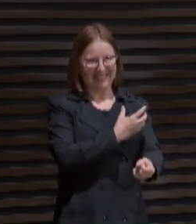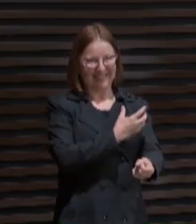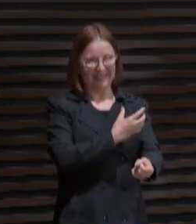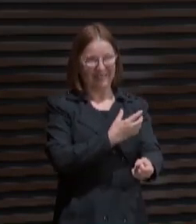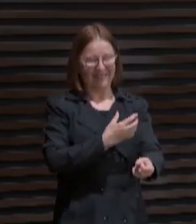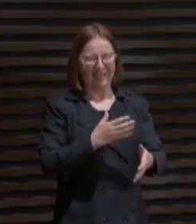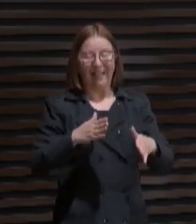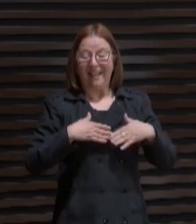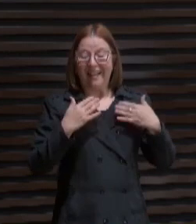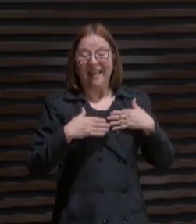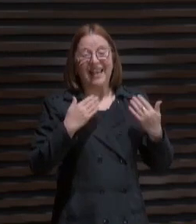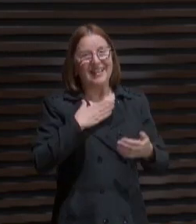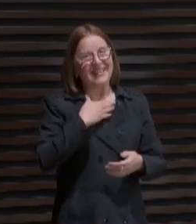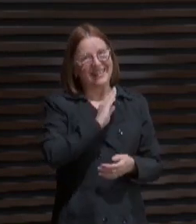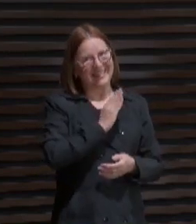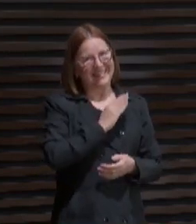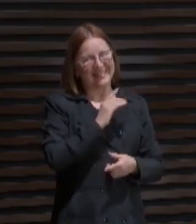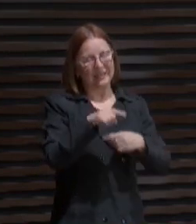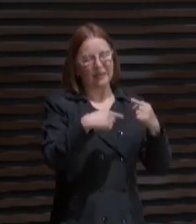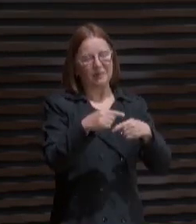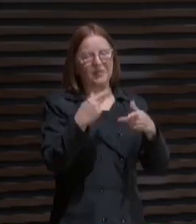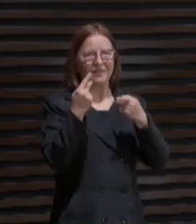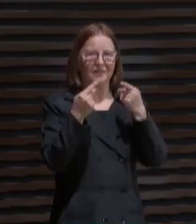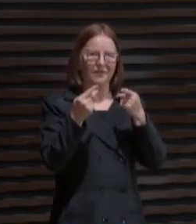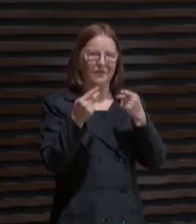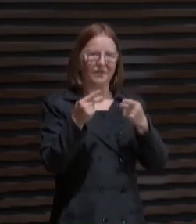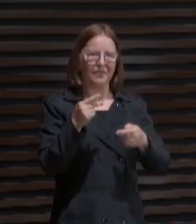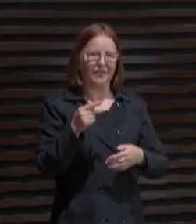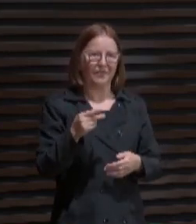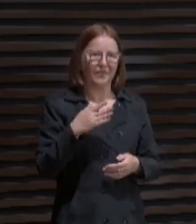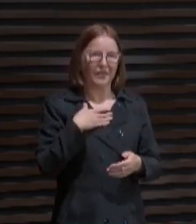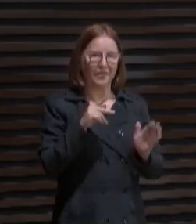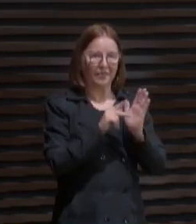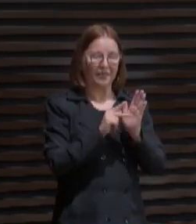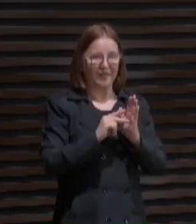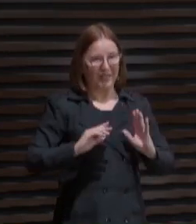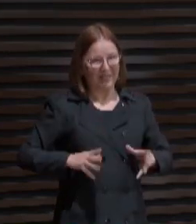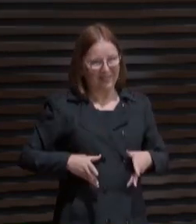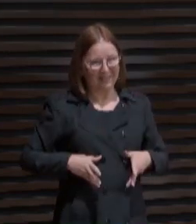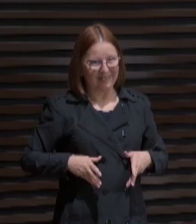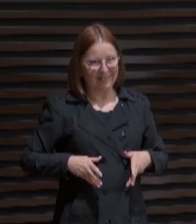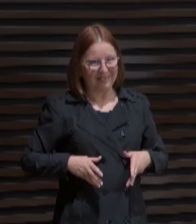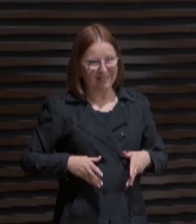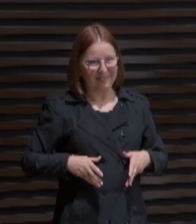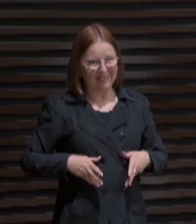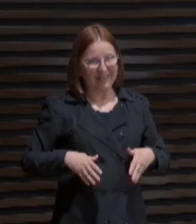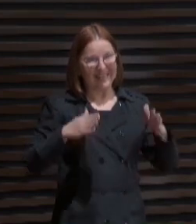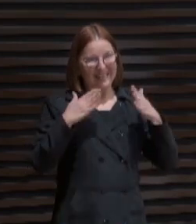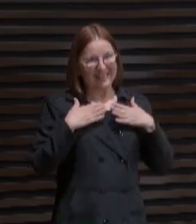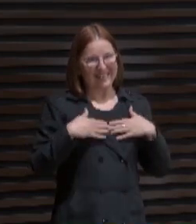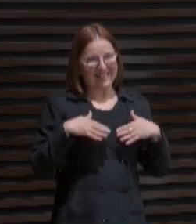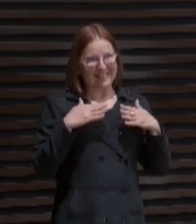Alegrou o meu coração. E depois ele diz, a minha própria carne repousará,